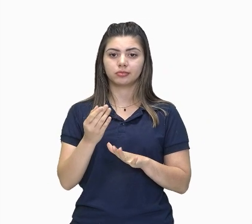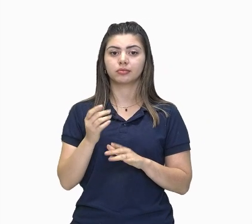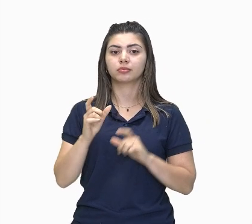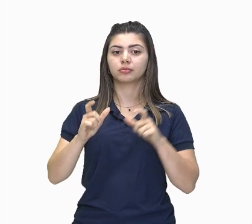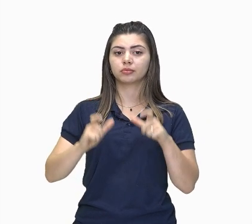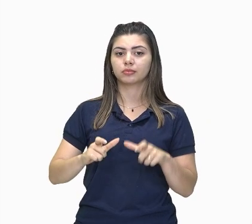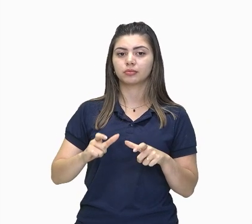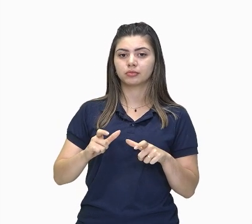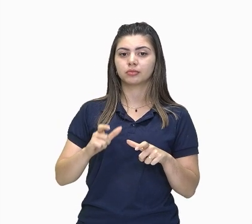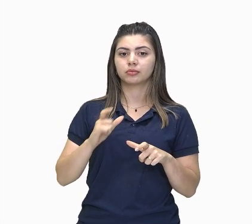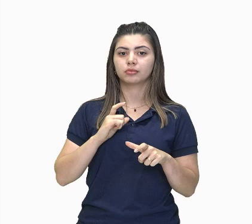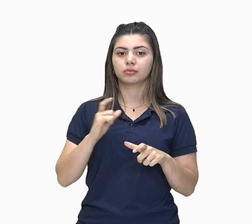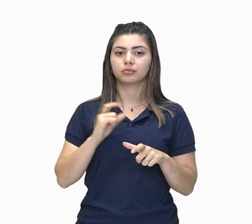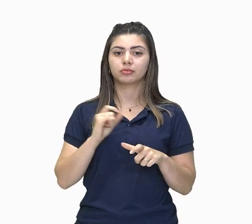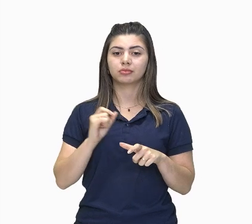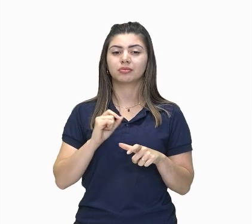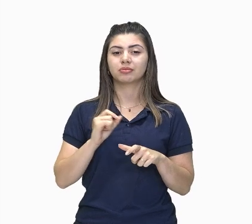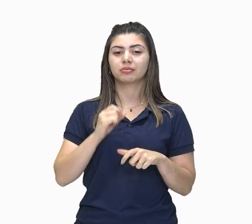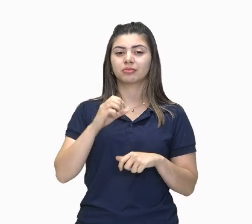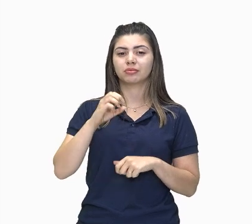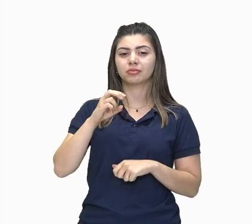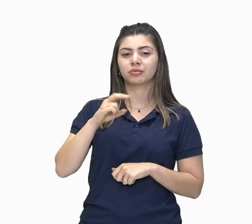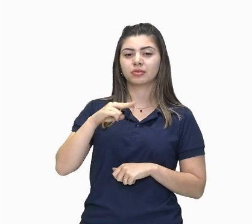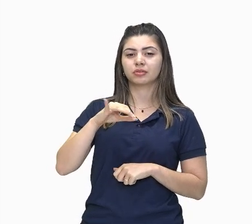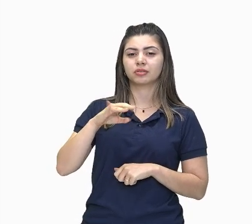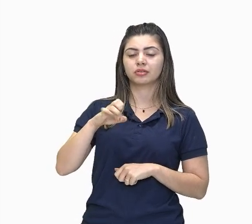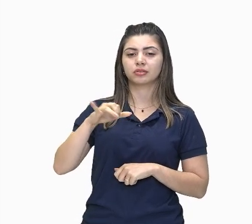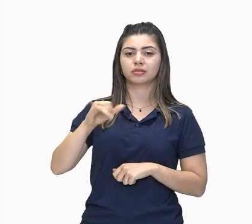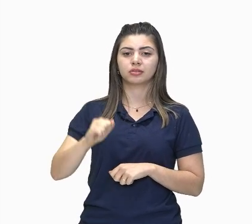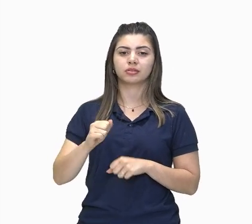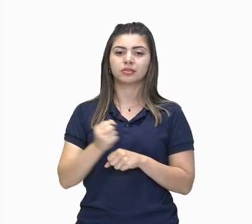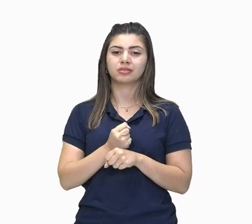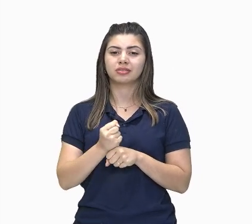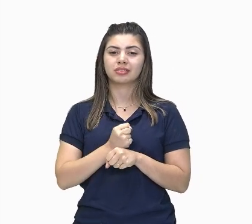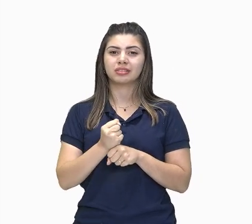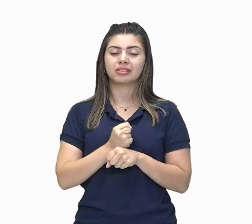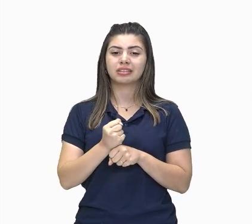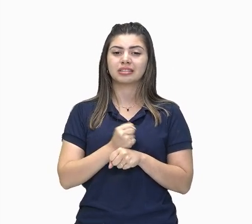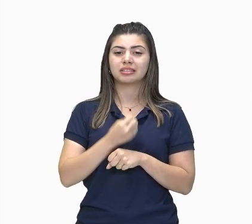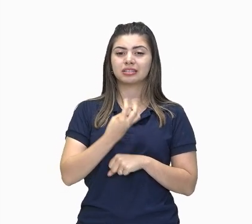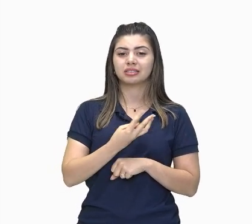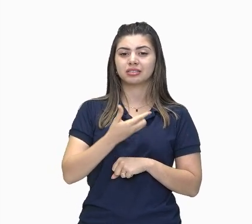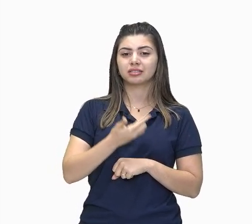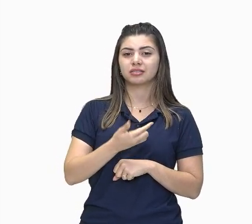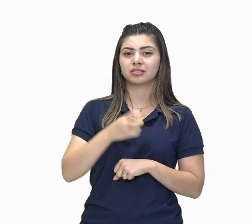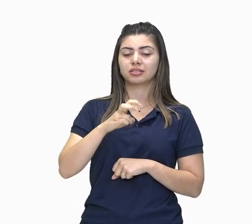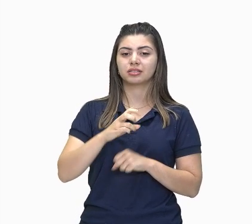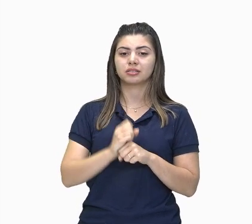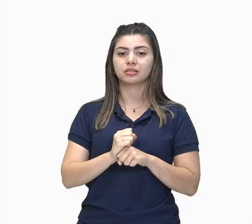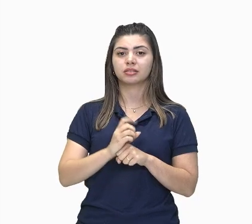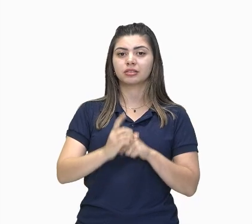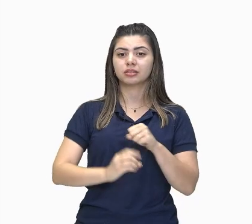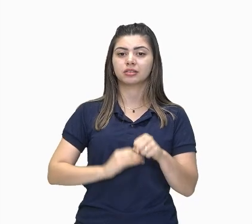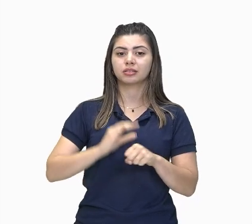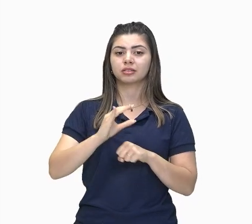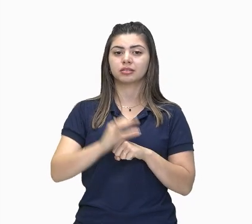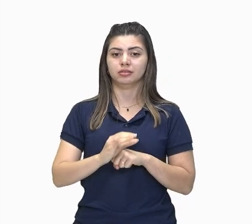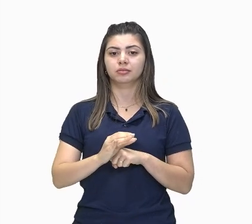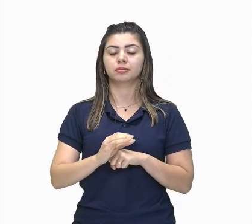de Nicéia, em 325 d.C. Olha só, esse ano se está celebrando